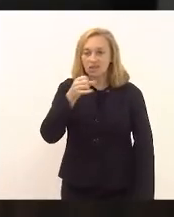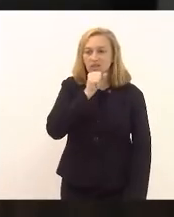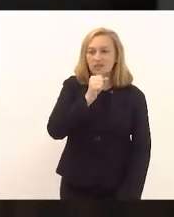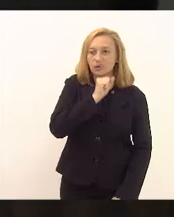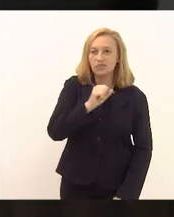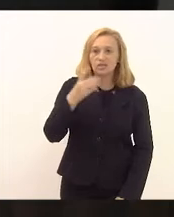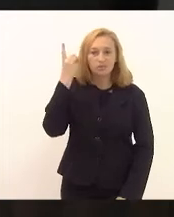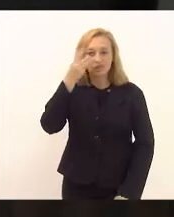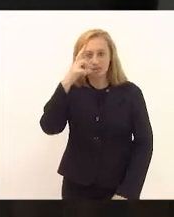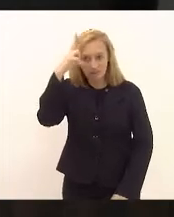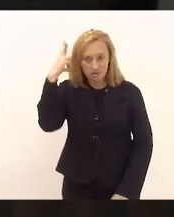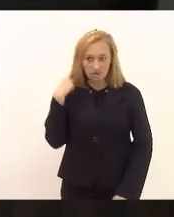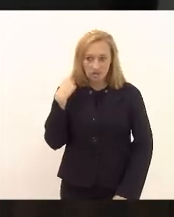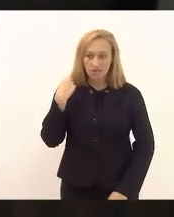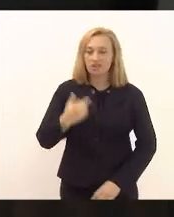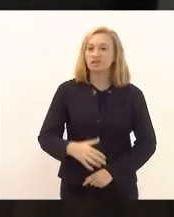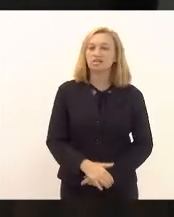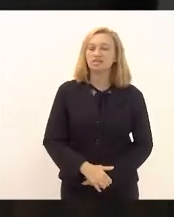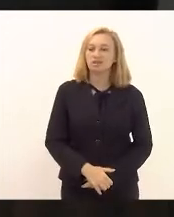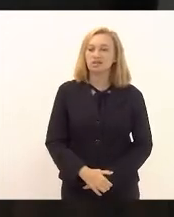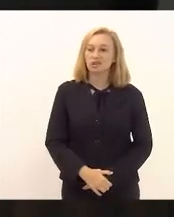Rosane Félix.